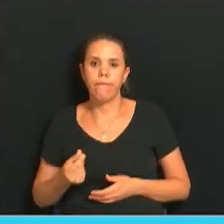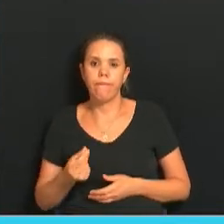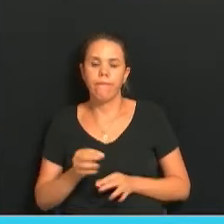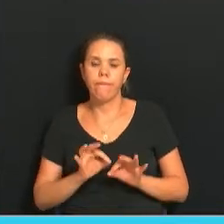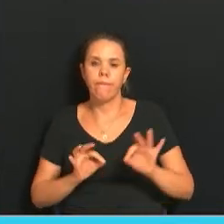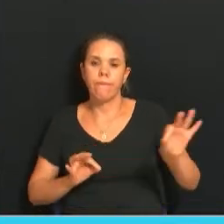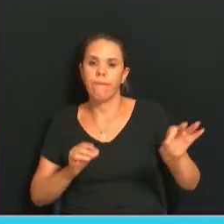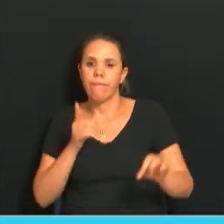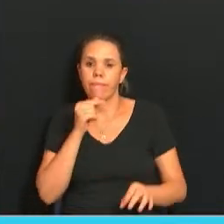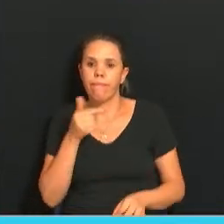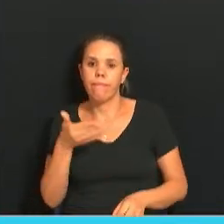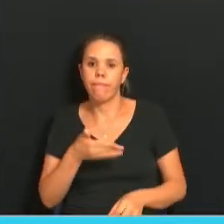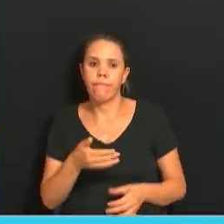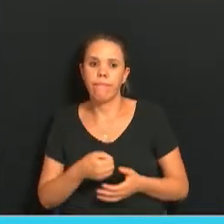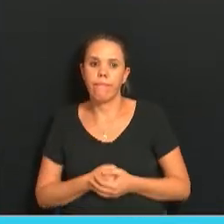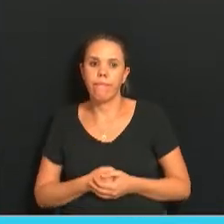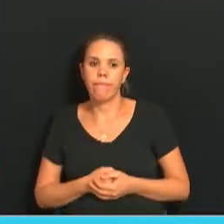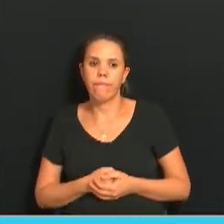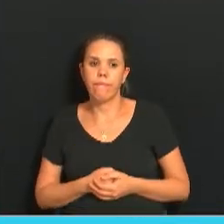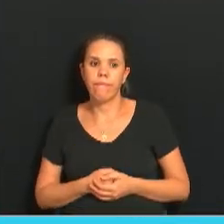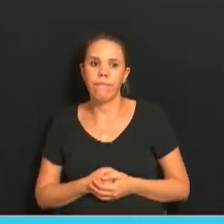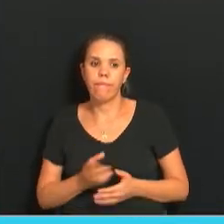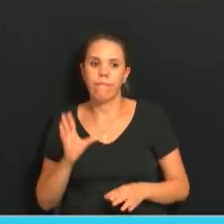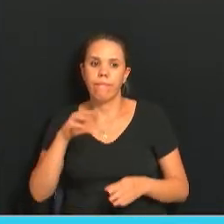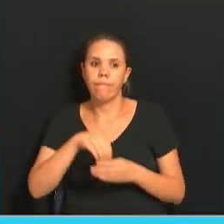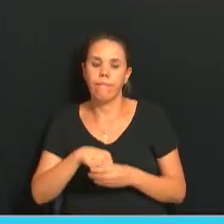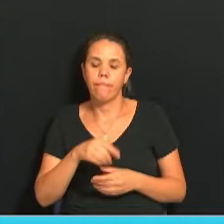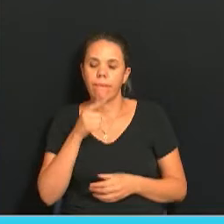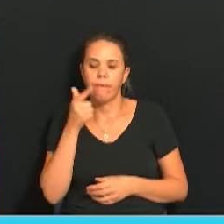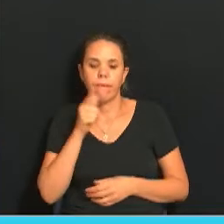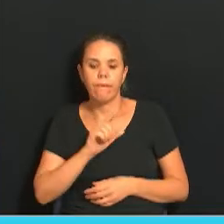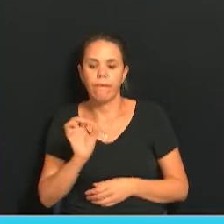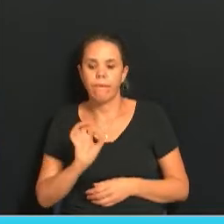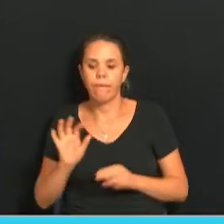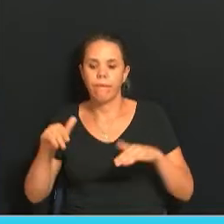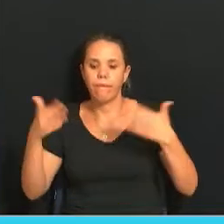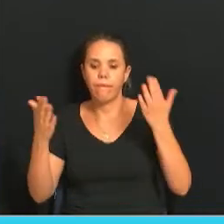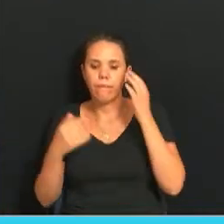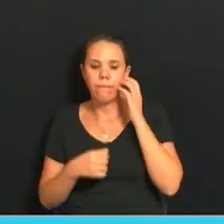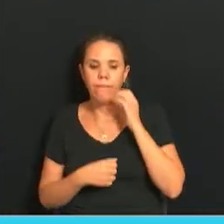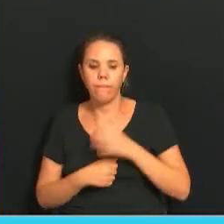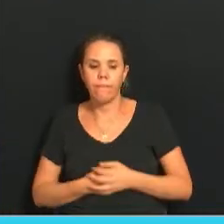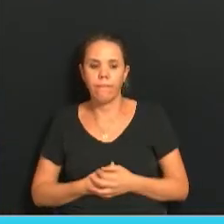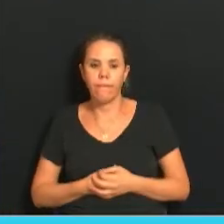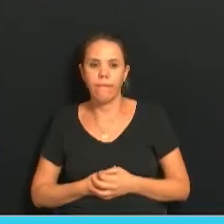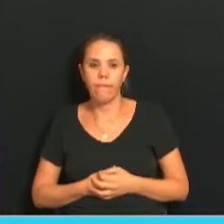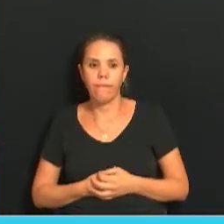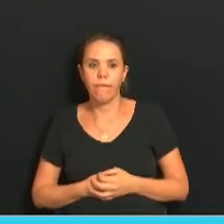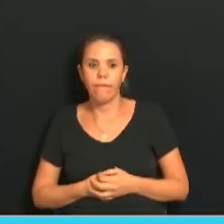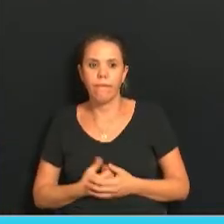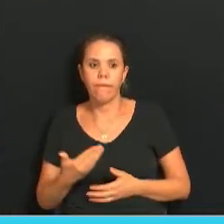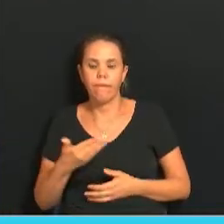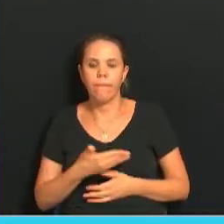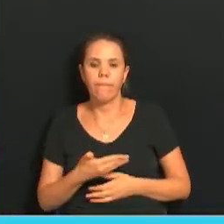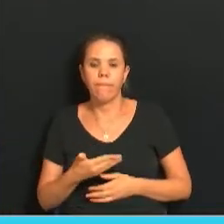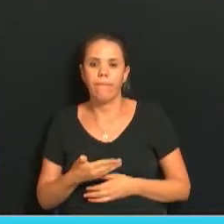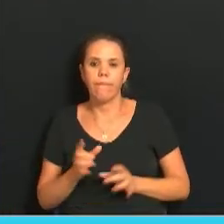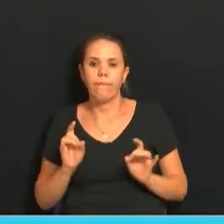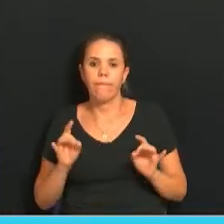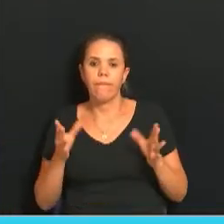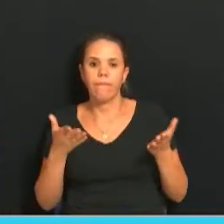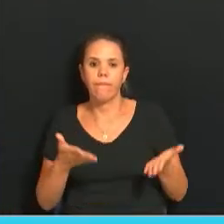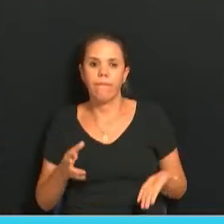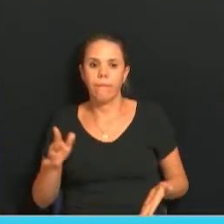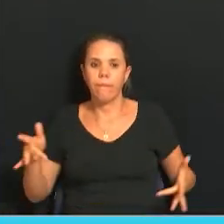do que os peixes. Os peixes estão dentro da água, não conseguem viver do lado de fora. Então, a oferta de água para os peixes é muito rica. O rim